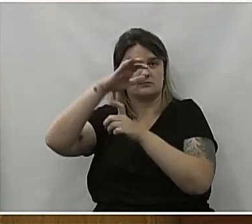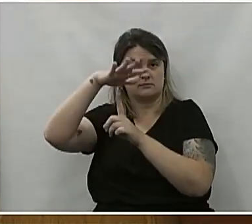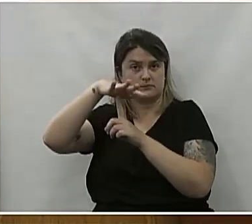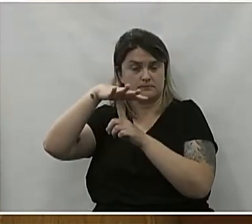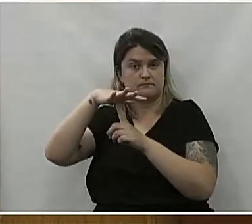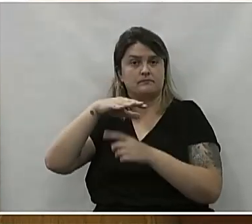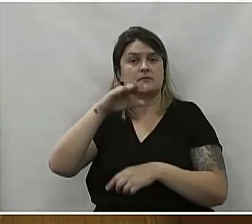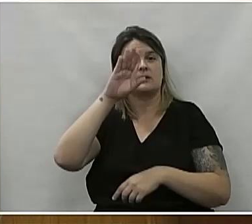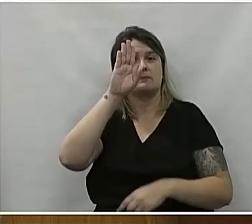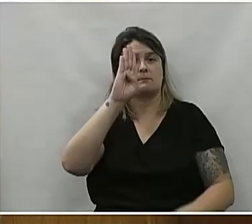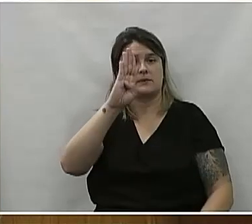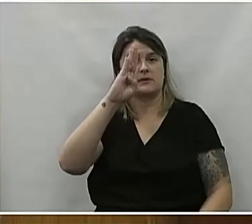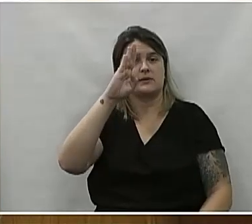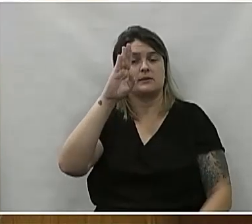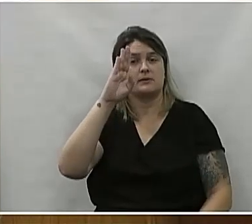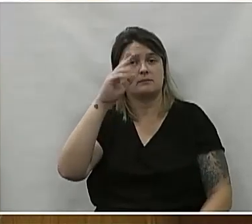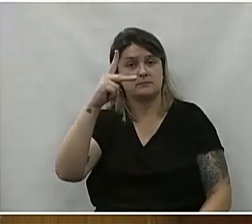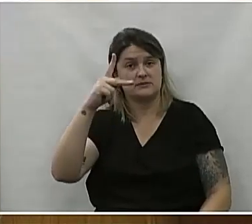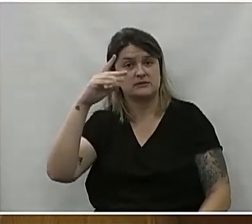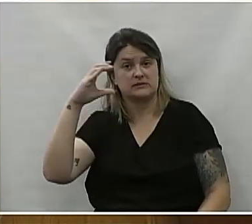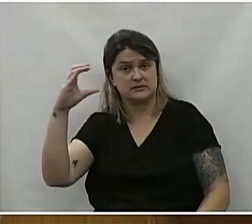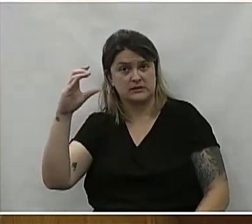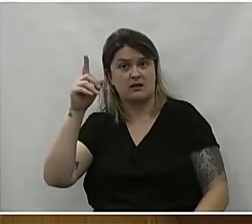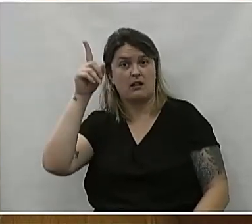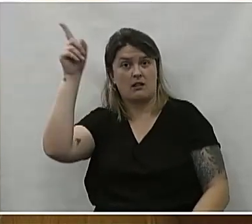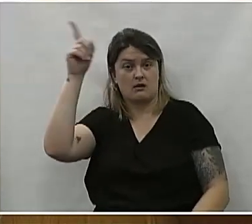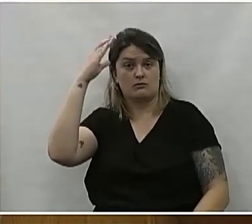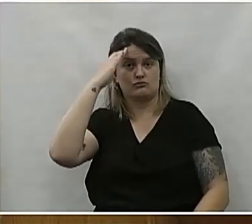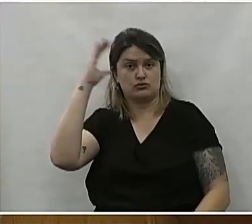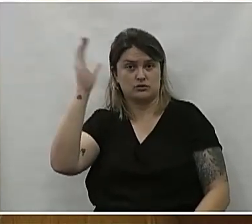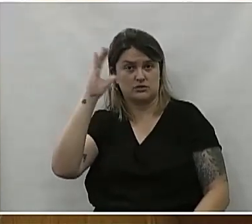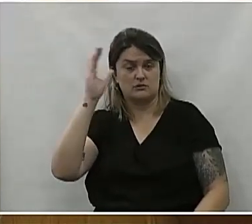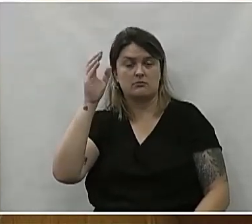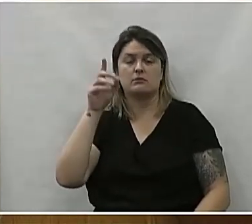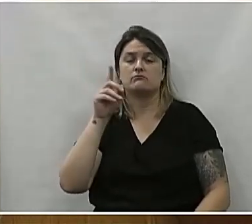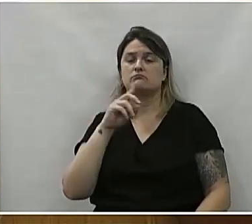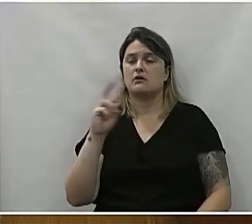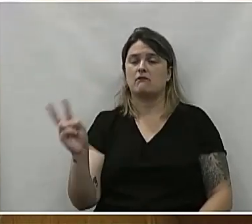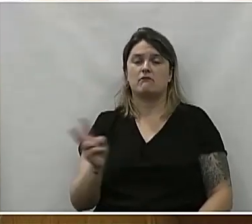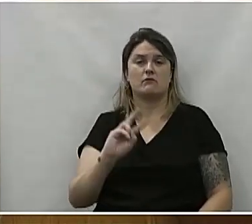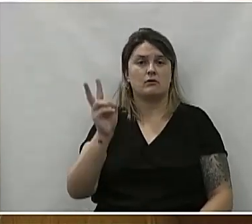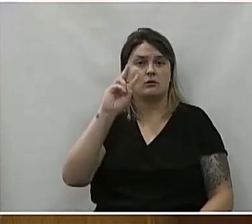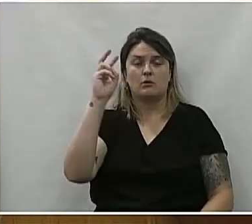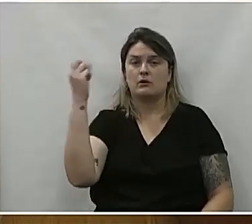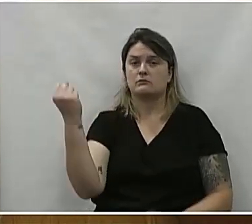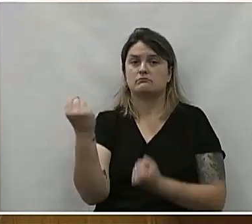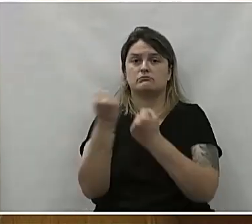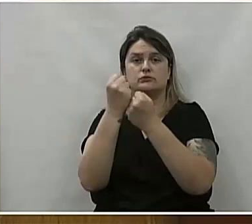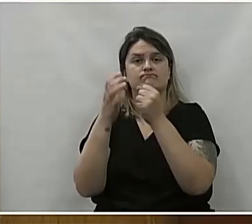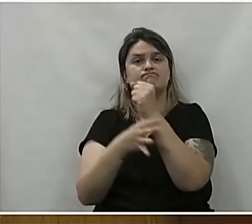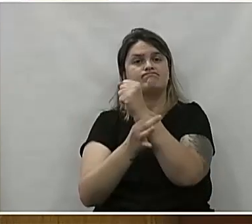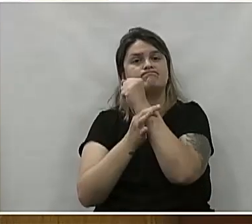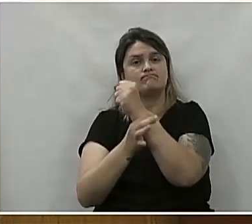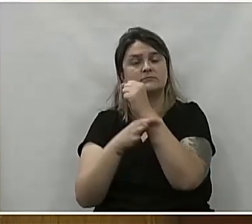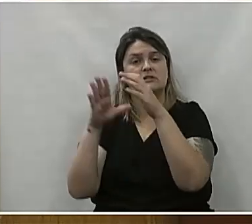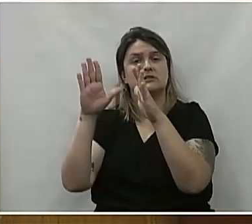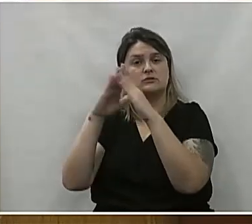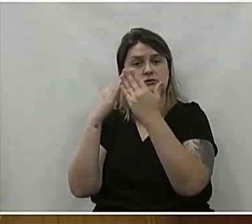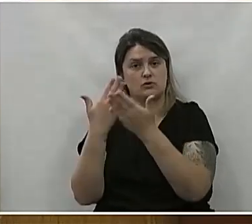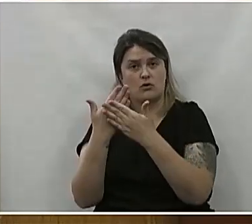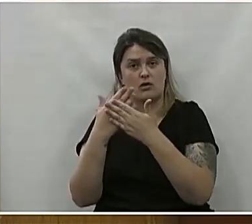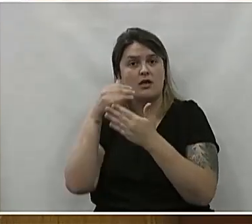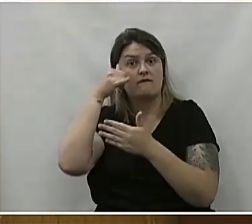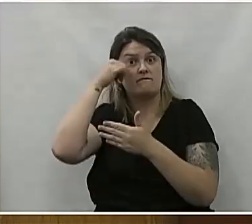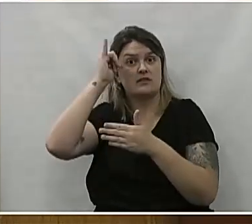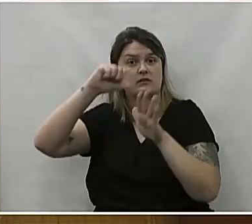O BPC Conceda em Curitiba Paraná Tem sido um valioso Aliado na promoção Da segurança E na prevenção De crimes Nas